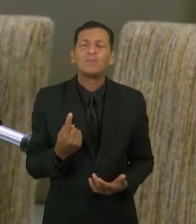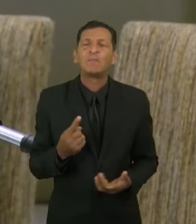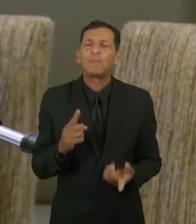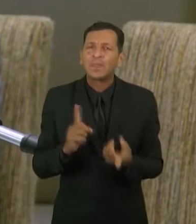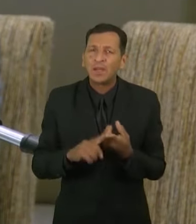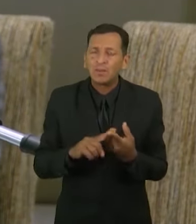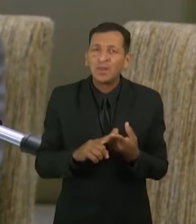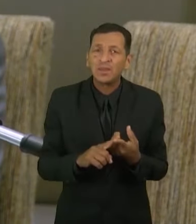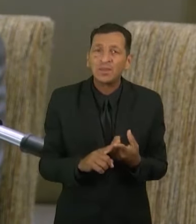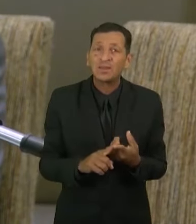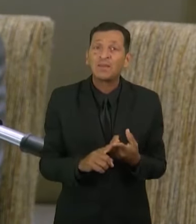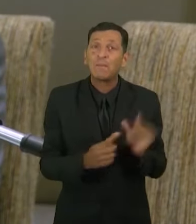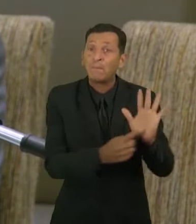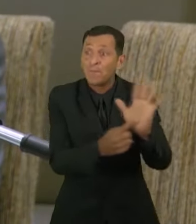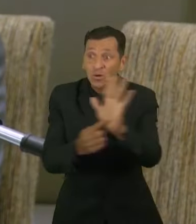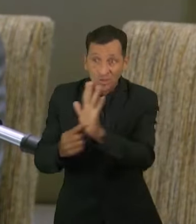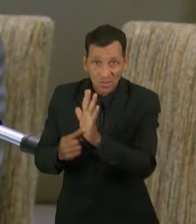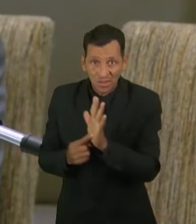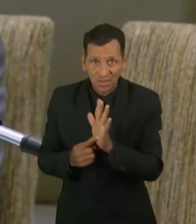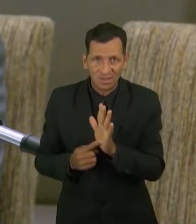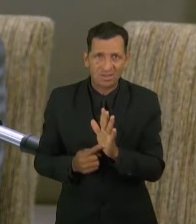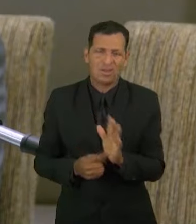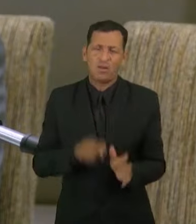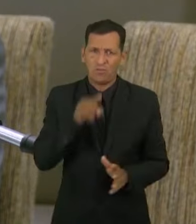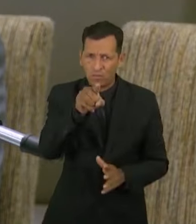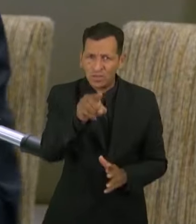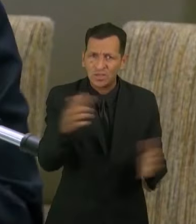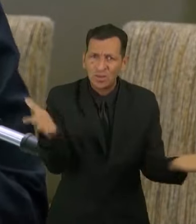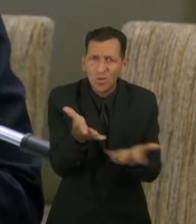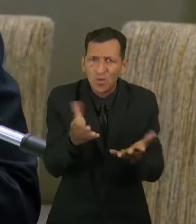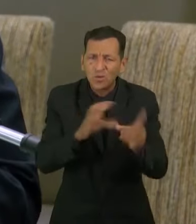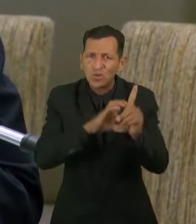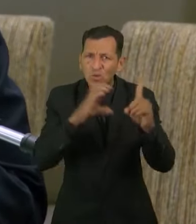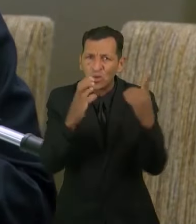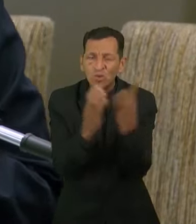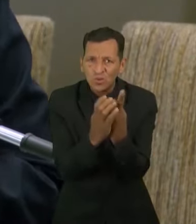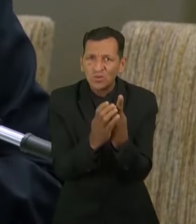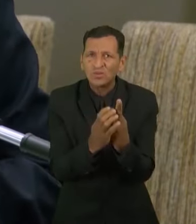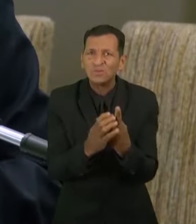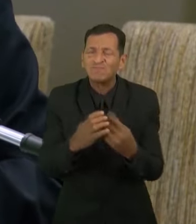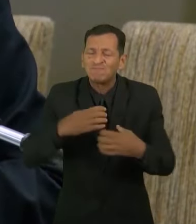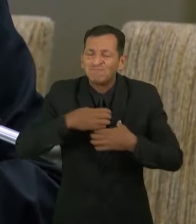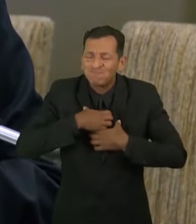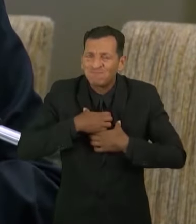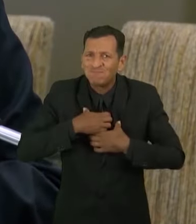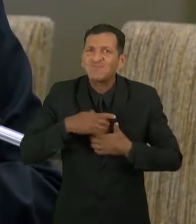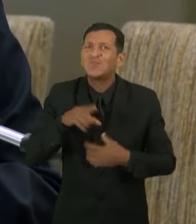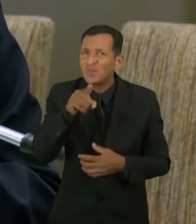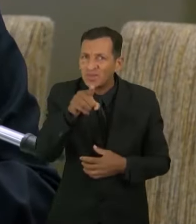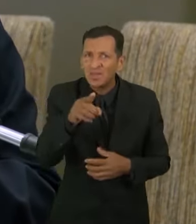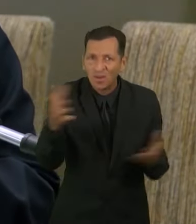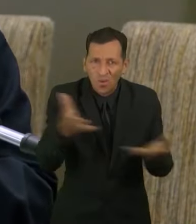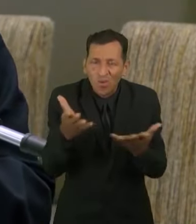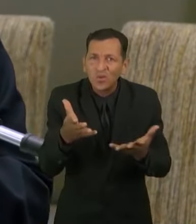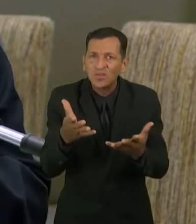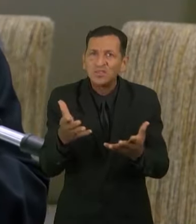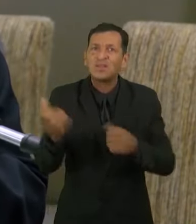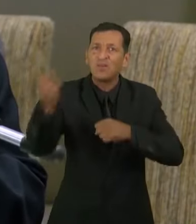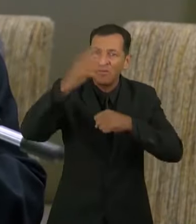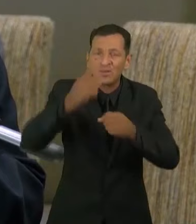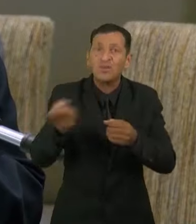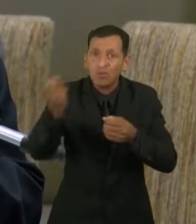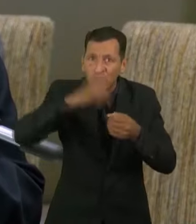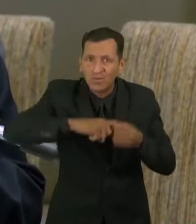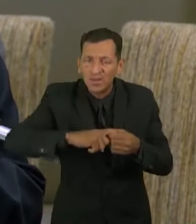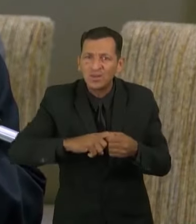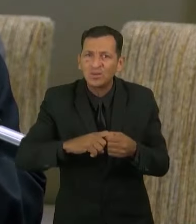Tem gente aqui que veio tocar em Jesus hoje e vai voltar para casa sendo um canal de bênção da parte